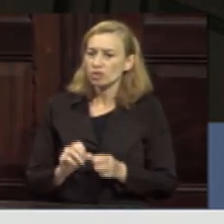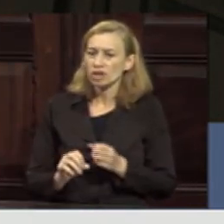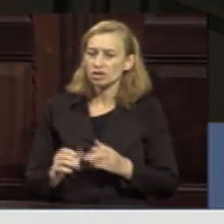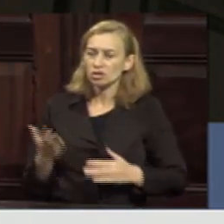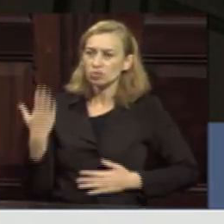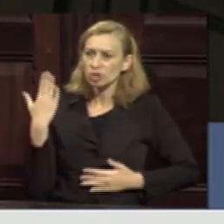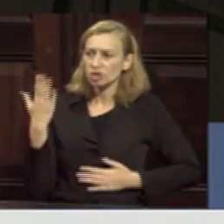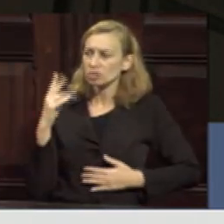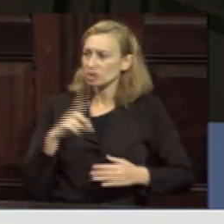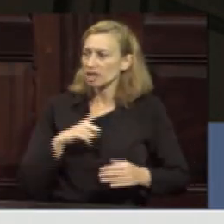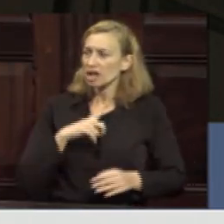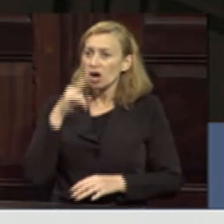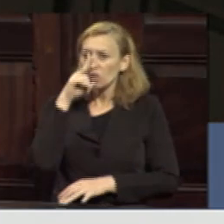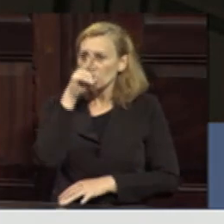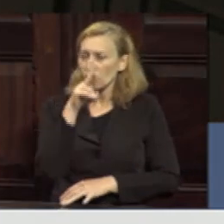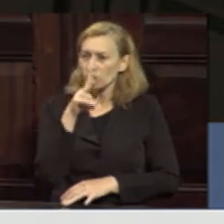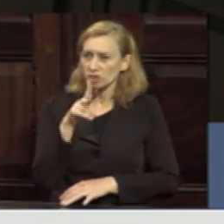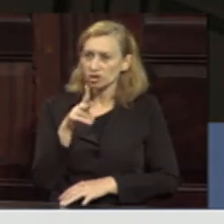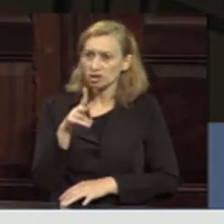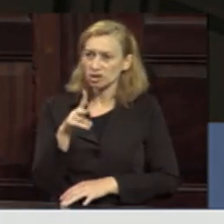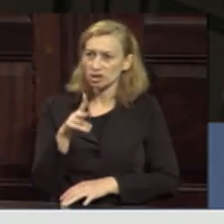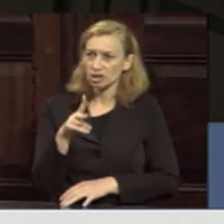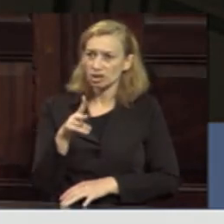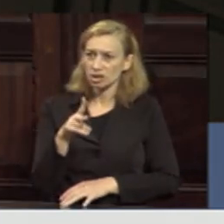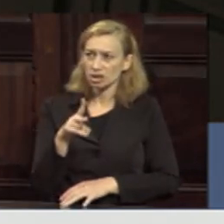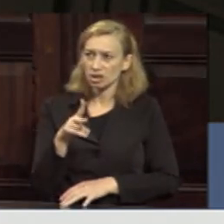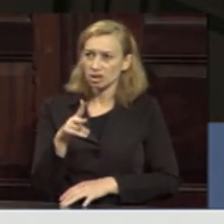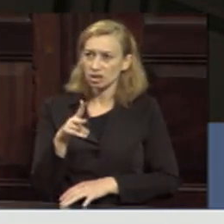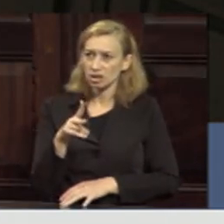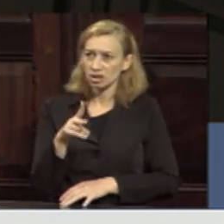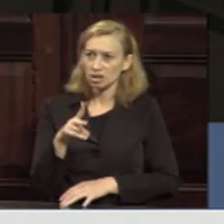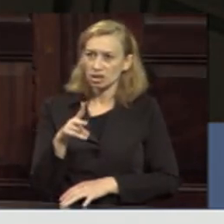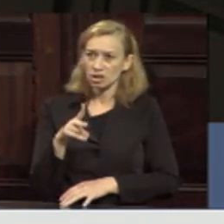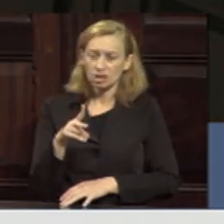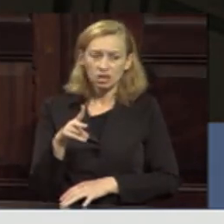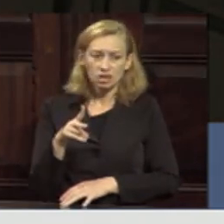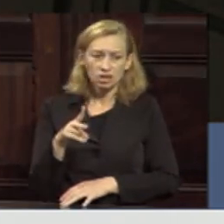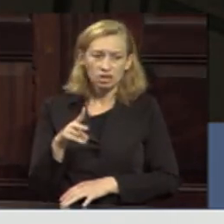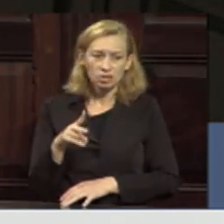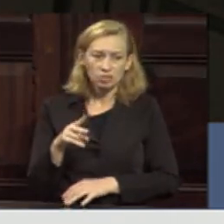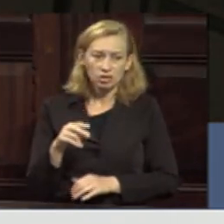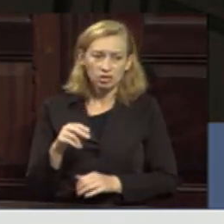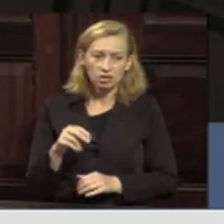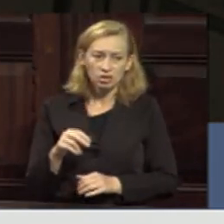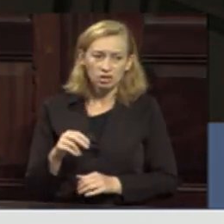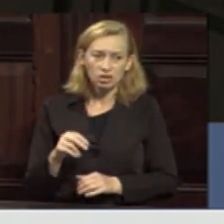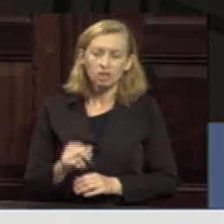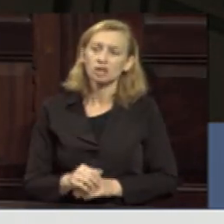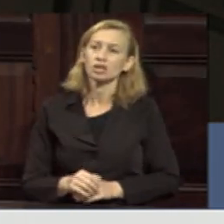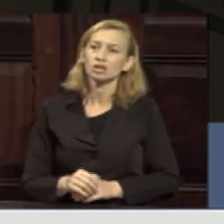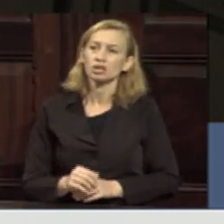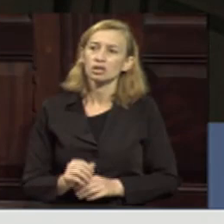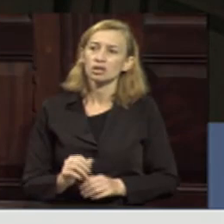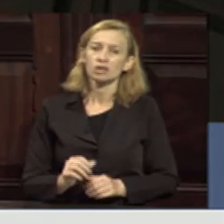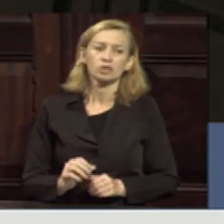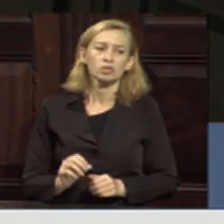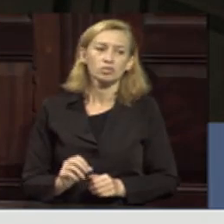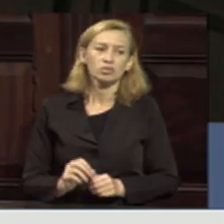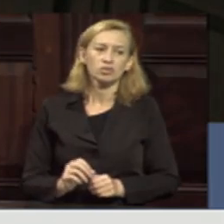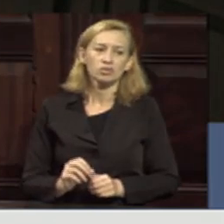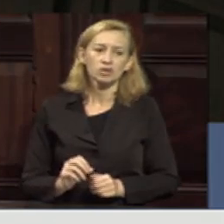e ousadia para cometer, no centro do Rio de Janeiro, um atentado contra a democracia brasileira.